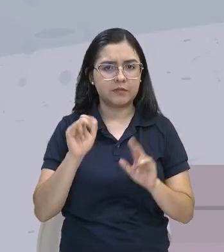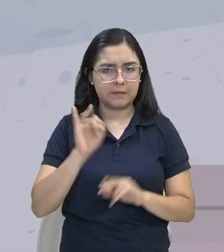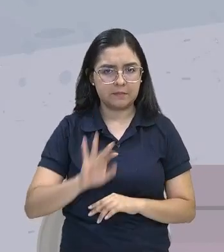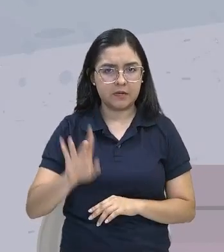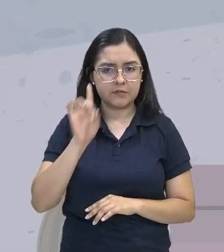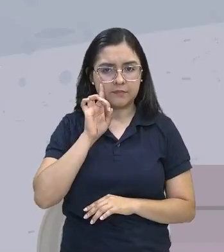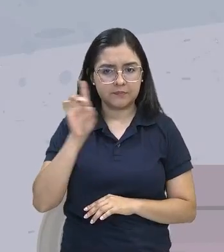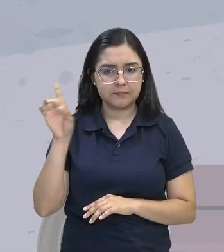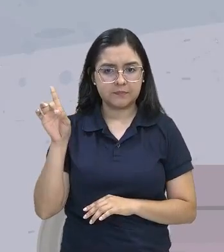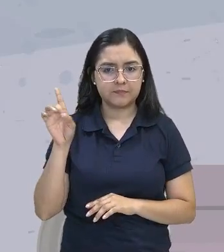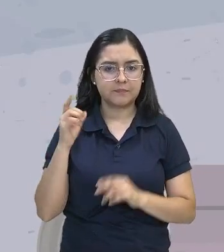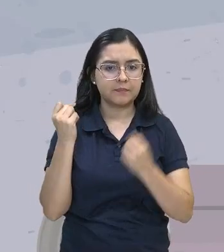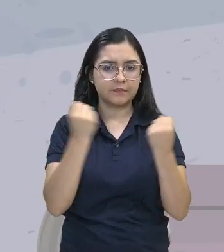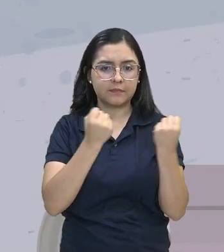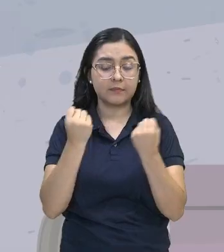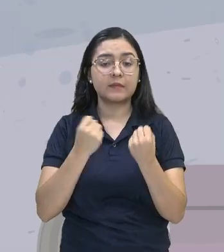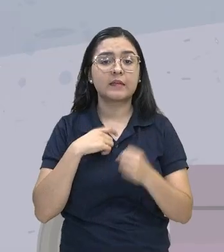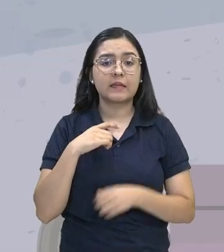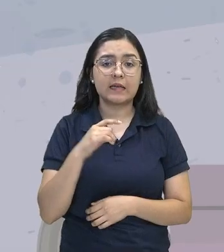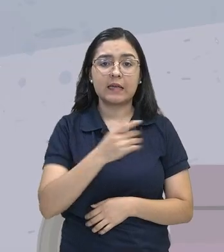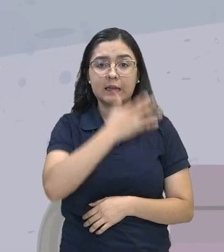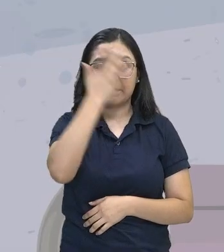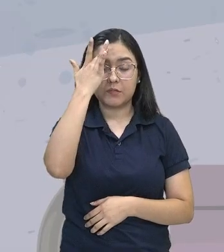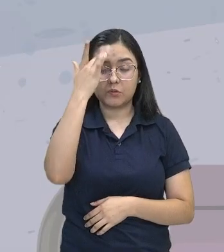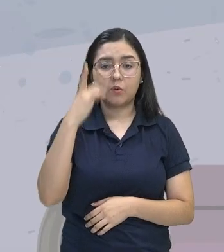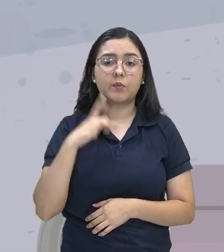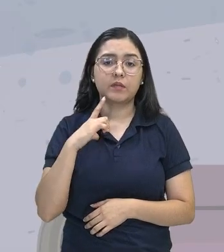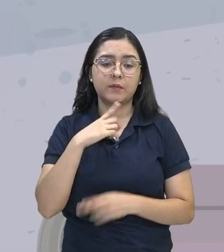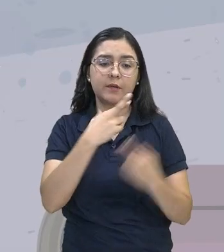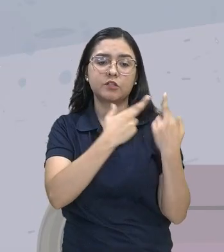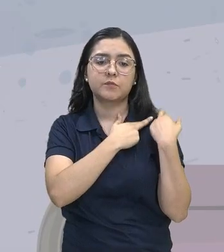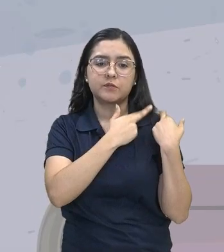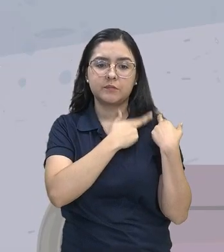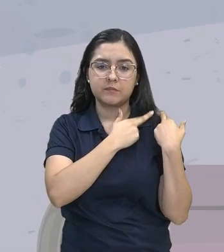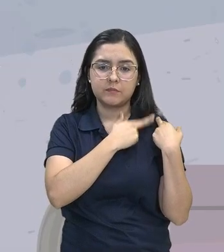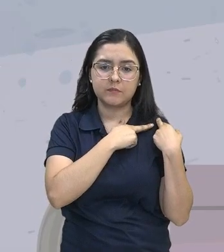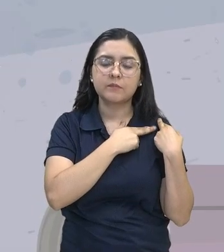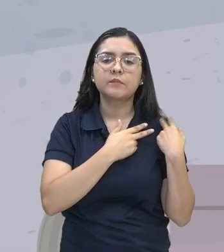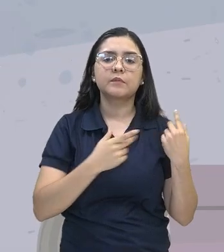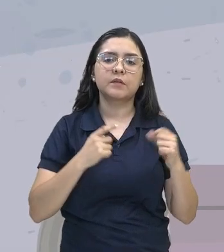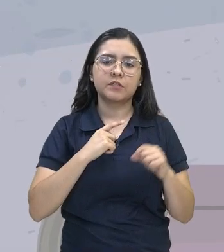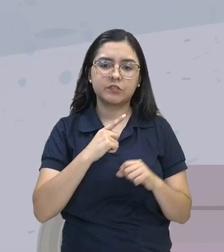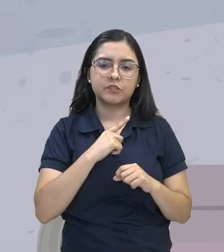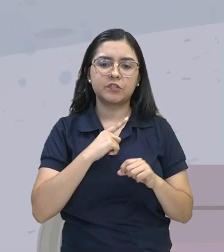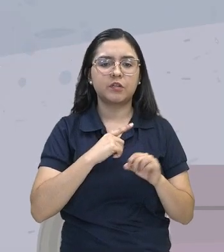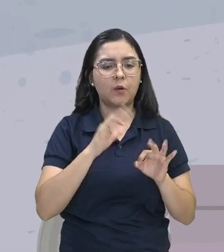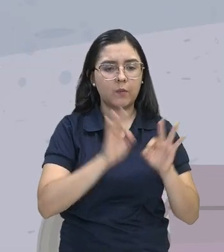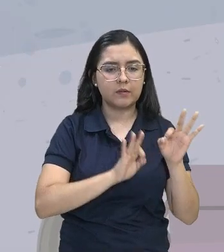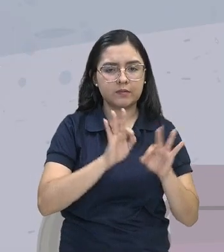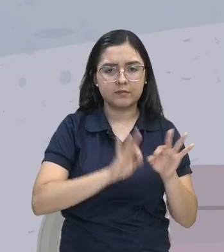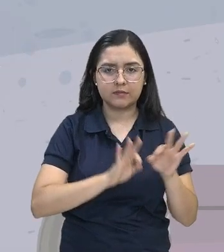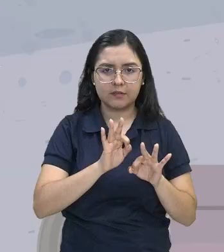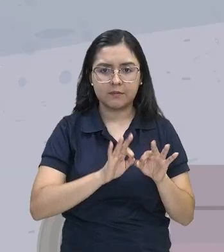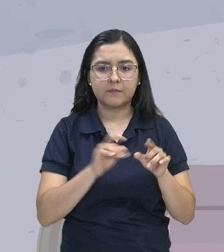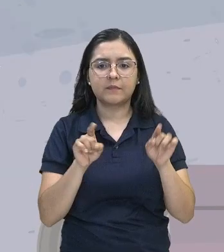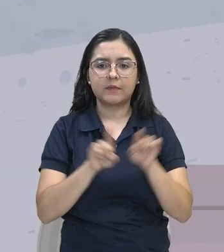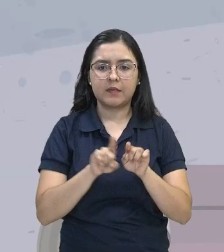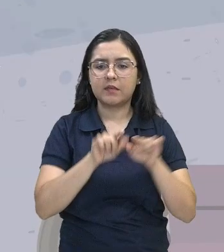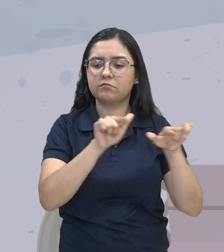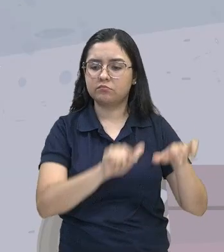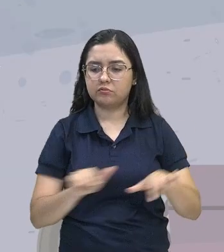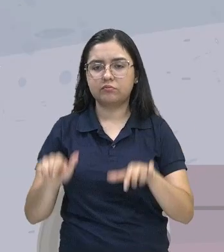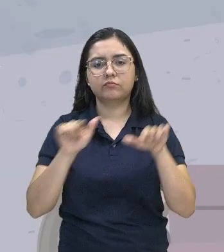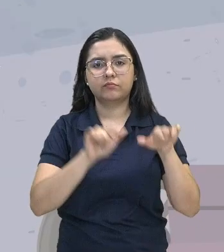de montagem onde cada trabalhador fica responsável por montar uma peça, digamos assim, e acelerar a produção.